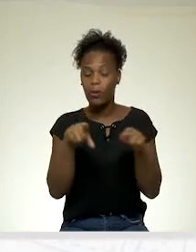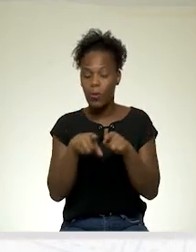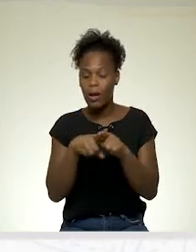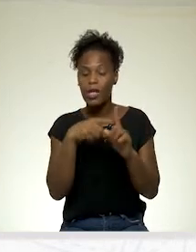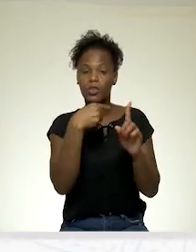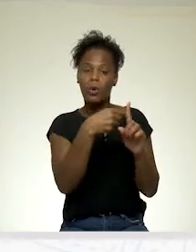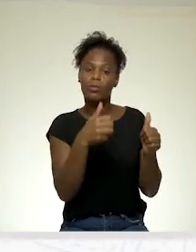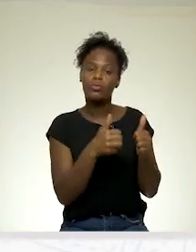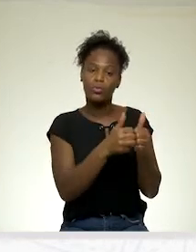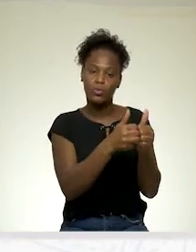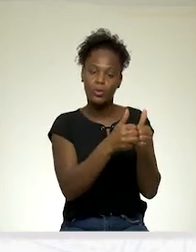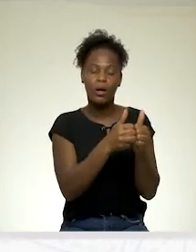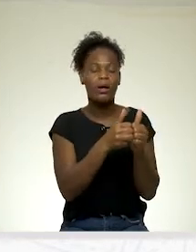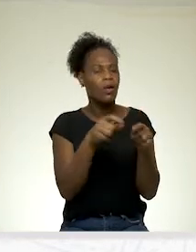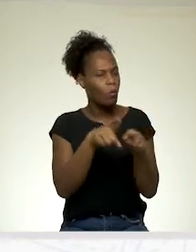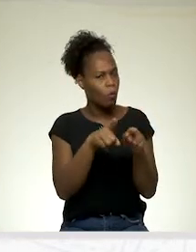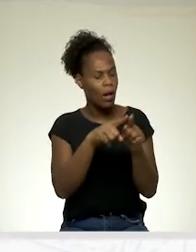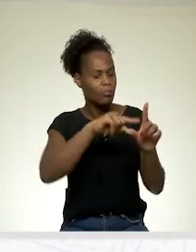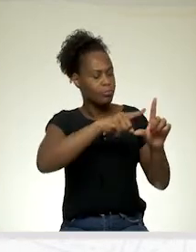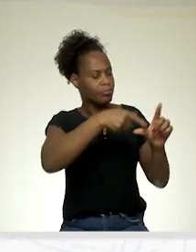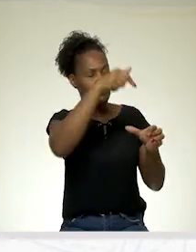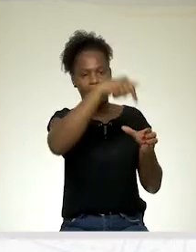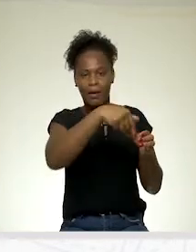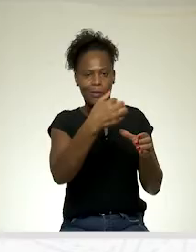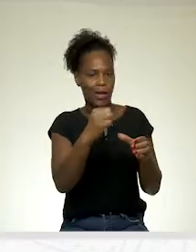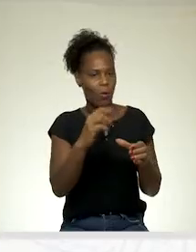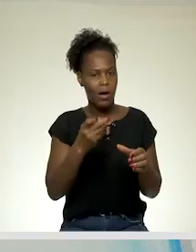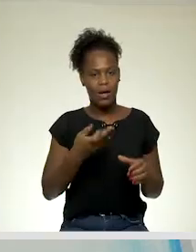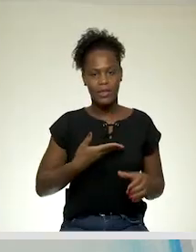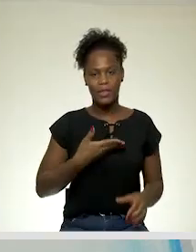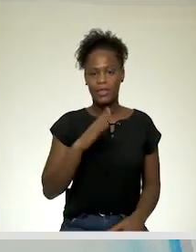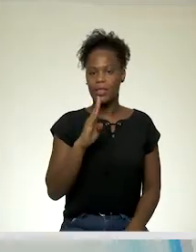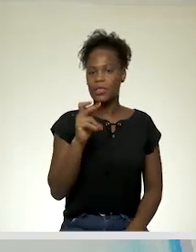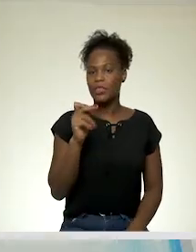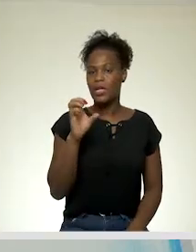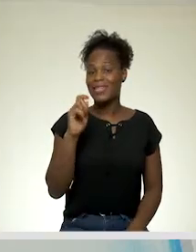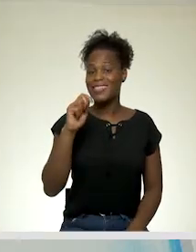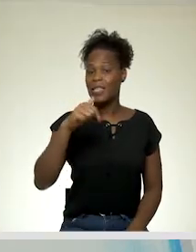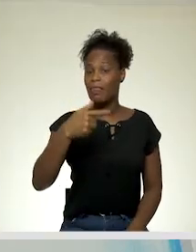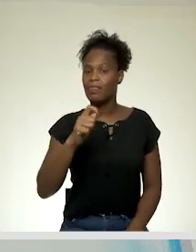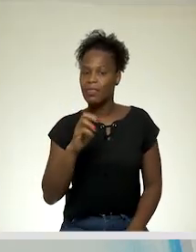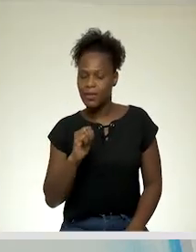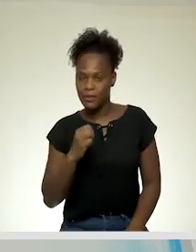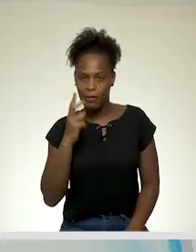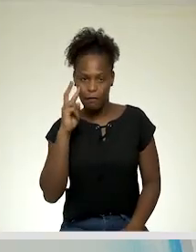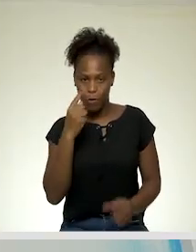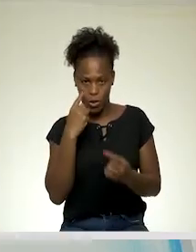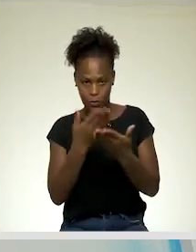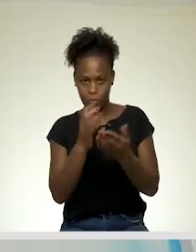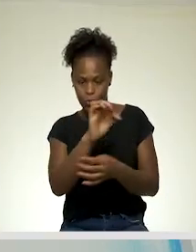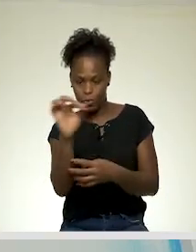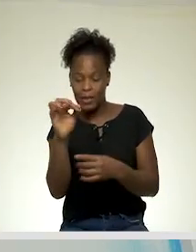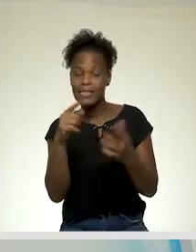à soma das amplitudes dos ângulos internos não adjacentes. Eu vou mostrar isso com um